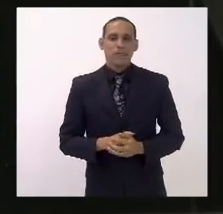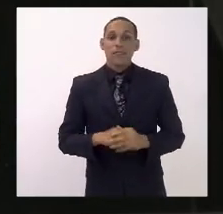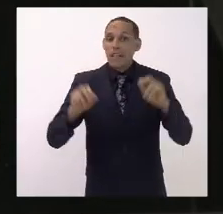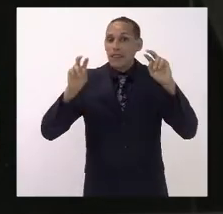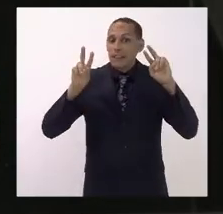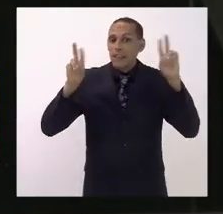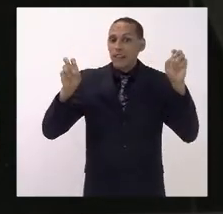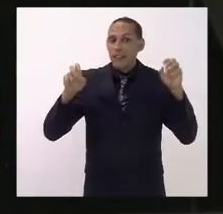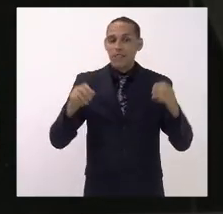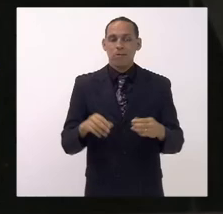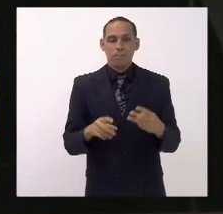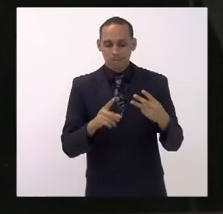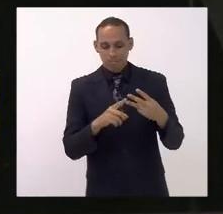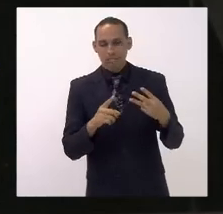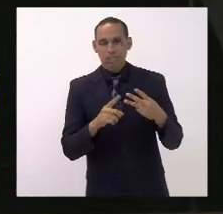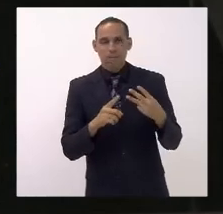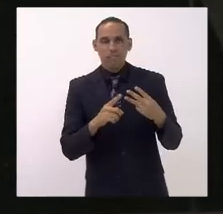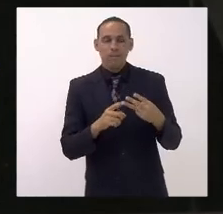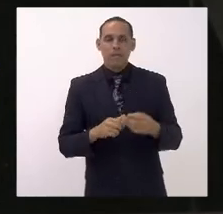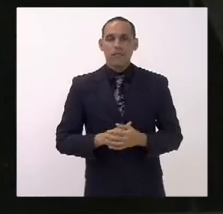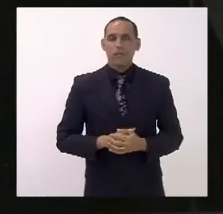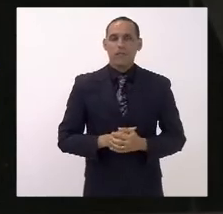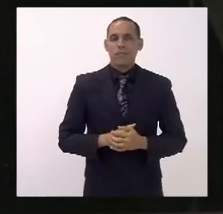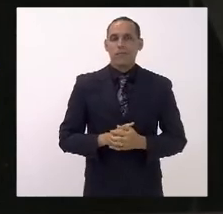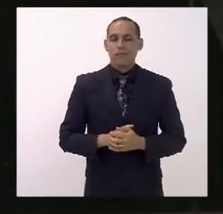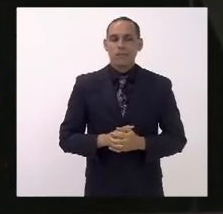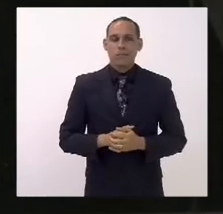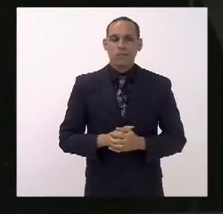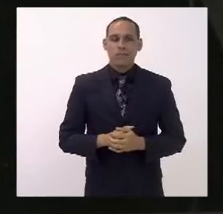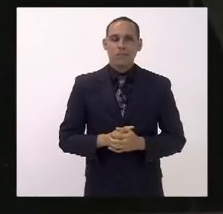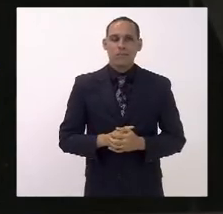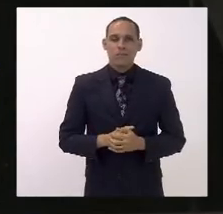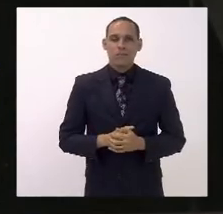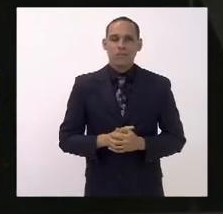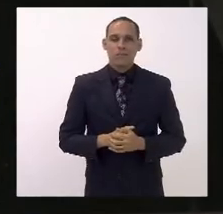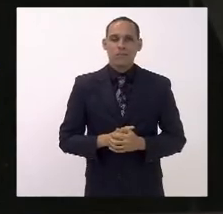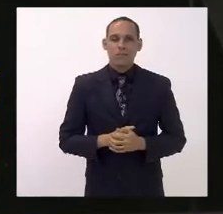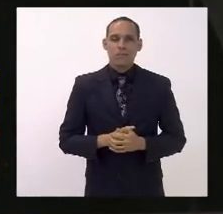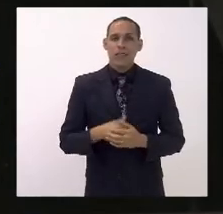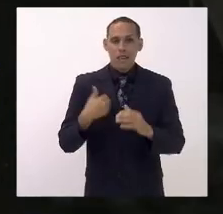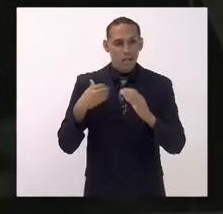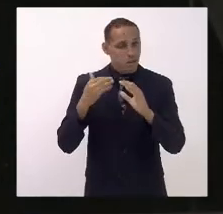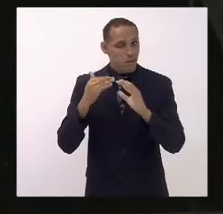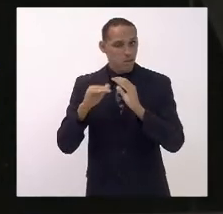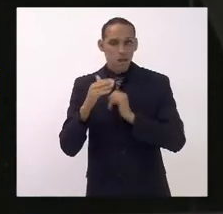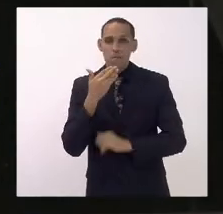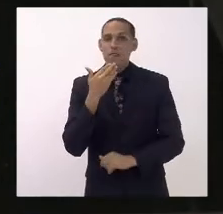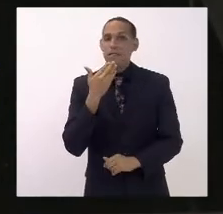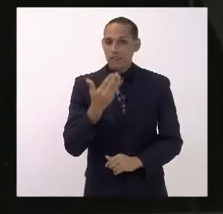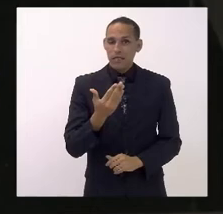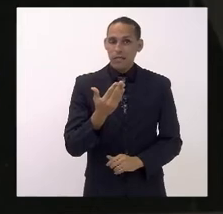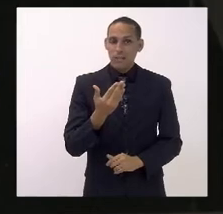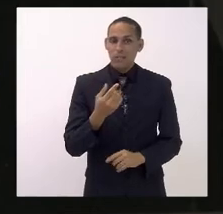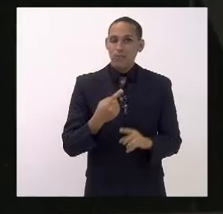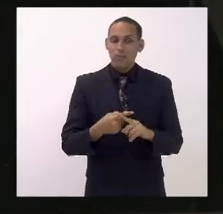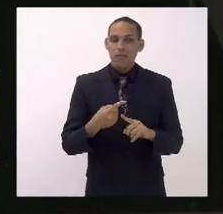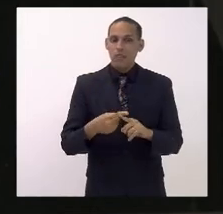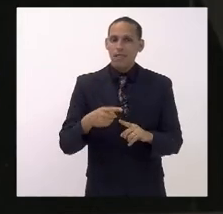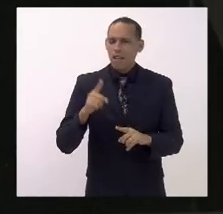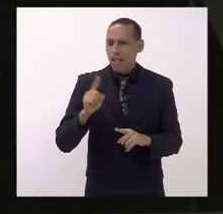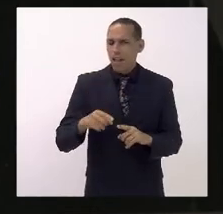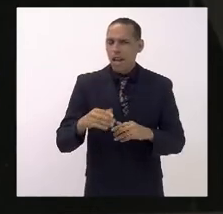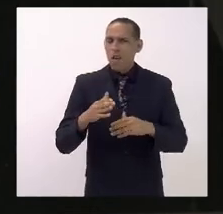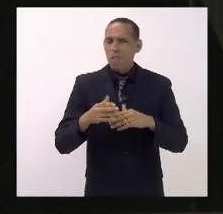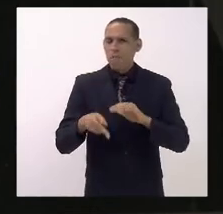tema muito importante, não é, que inclusive encaminhei uma solicitação, porque é de